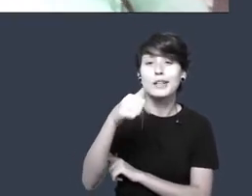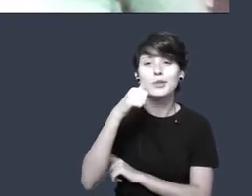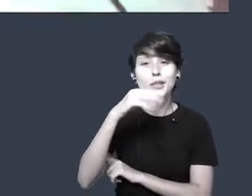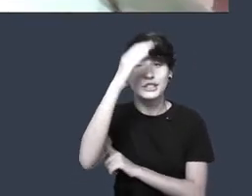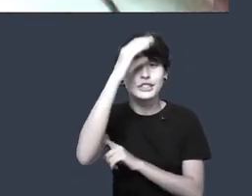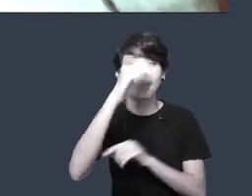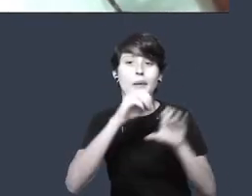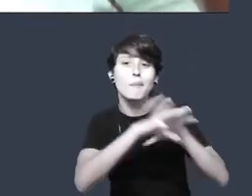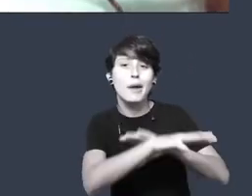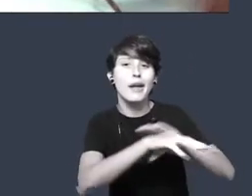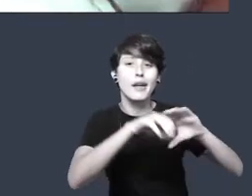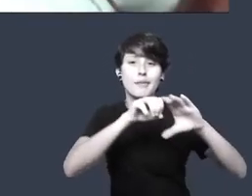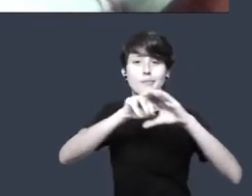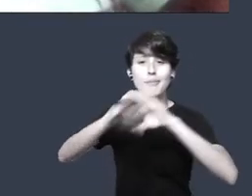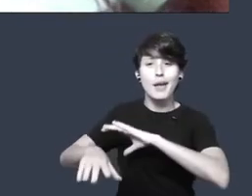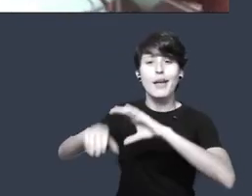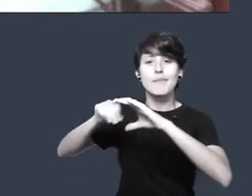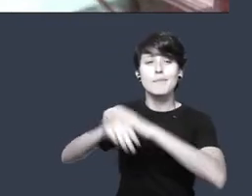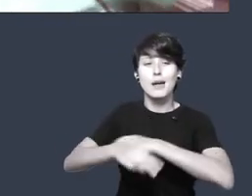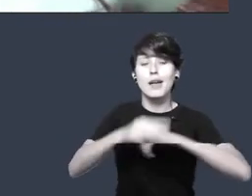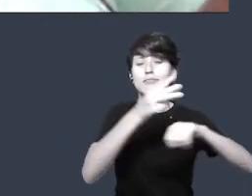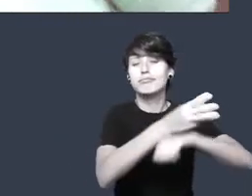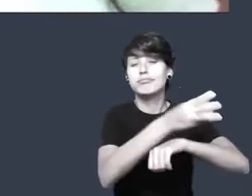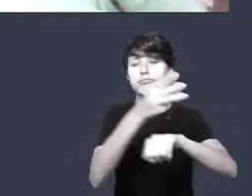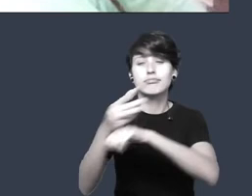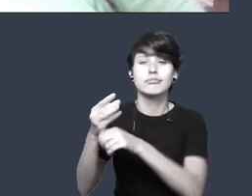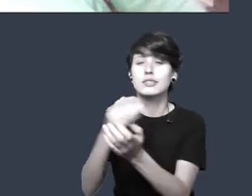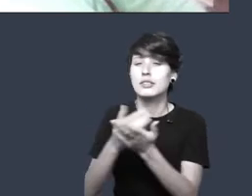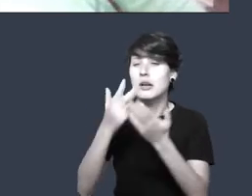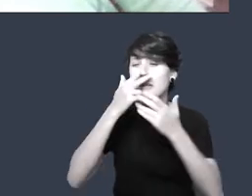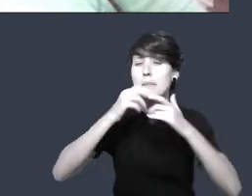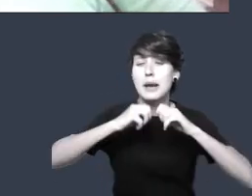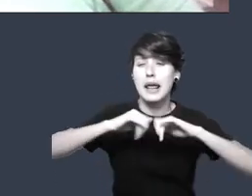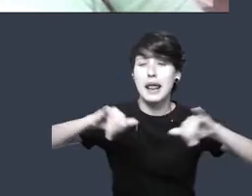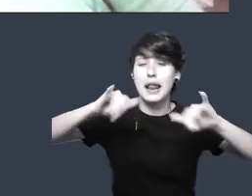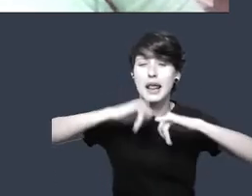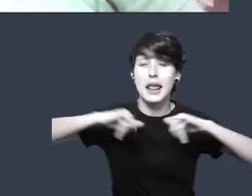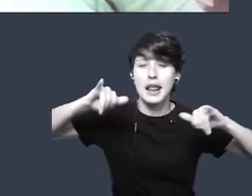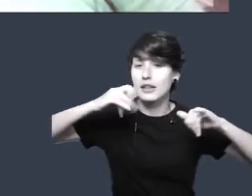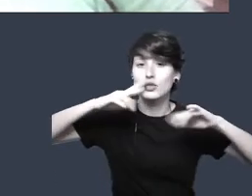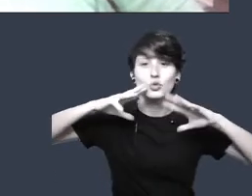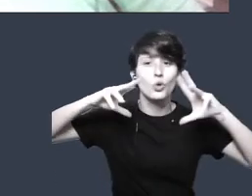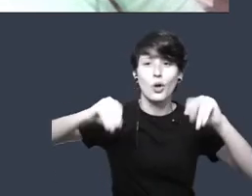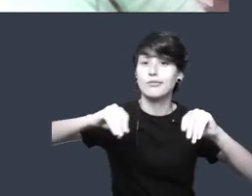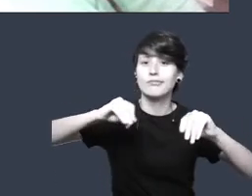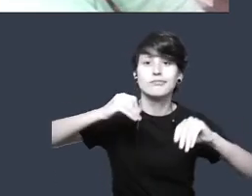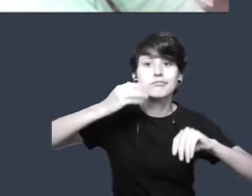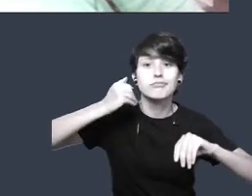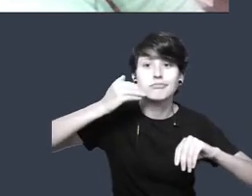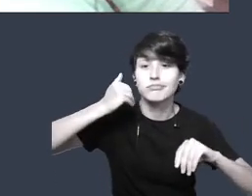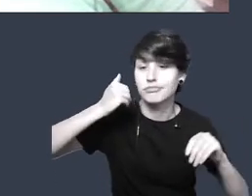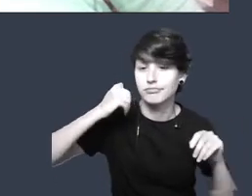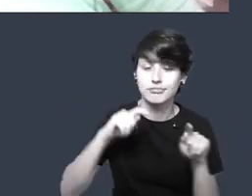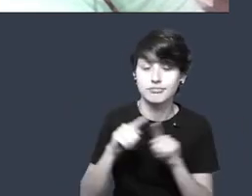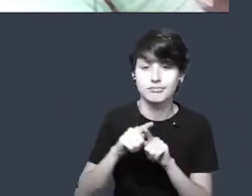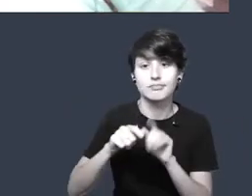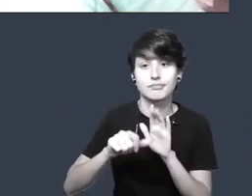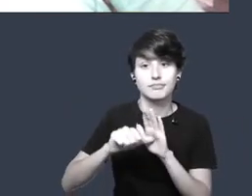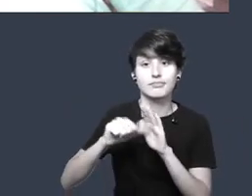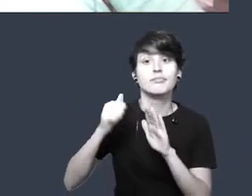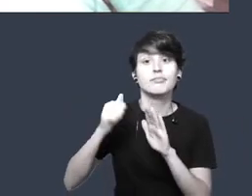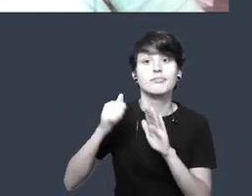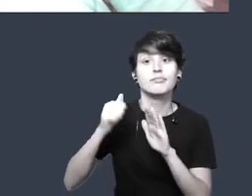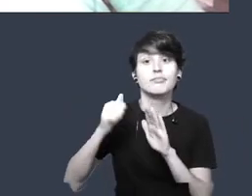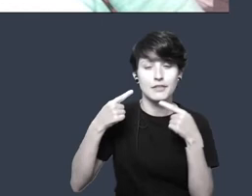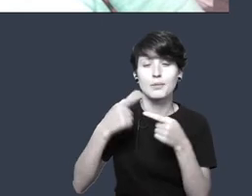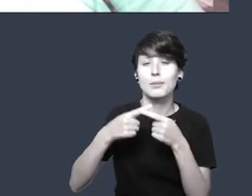para não sei quem, que passa para não sei quem, e essa notícia começa a ser disseminada por vários grupos, né? Então tem um grande desafio, primeiro como fake news, e